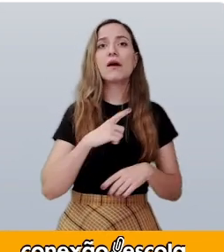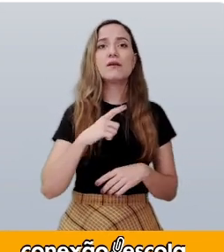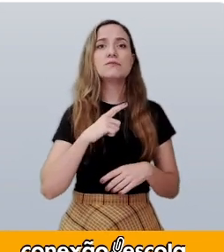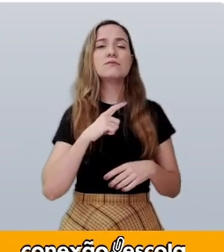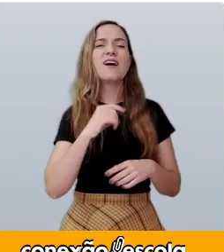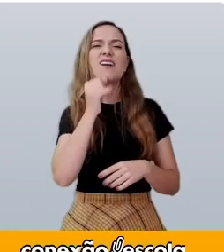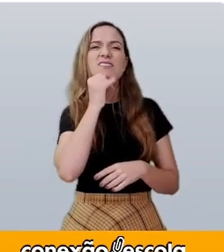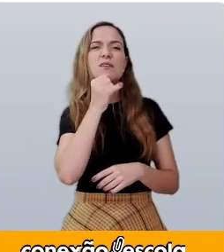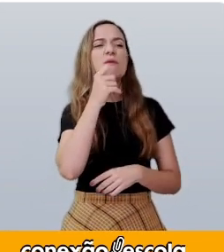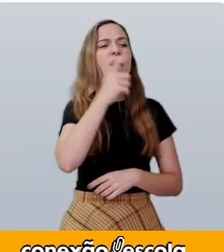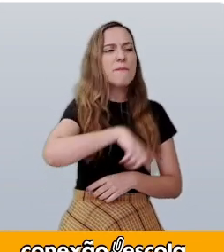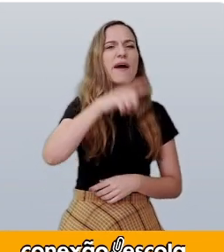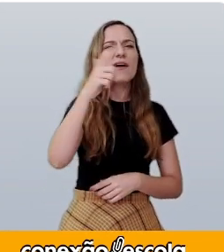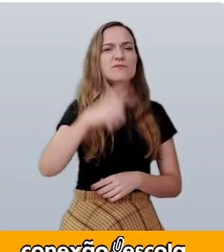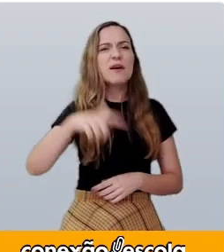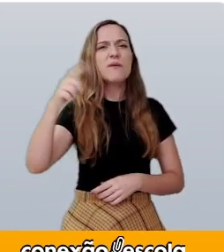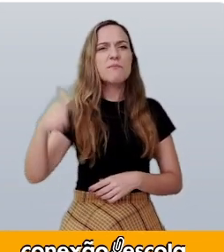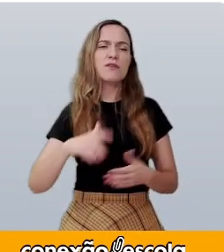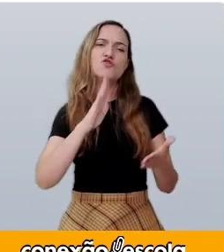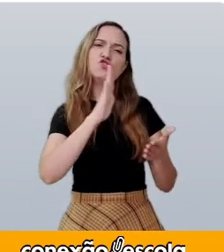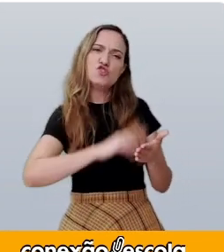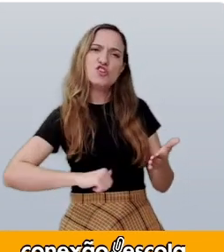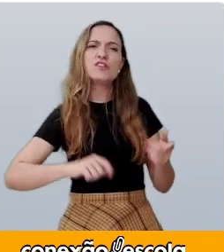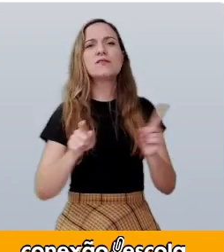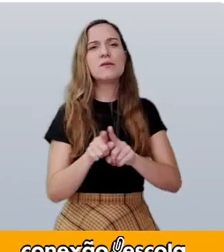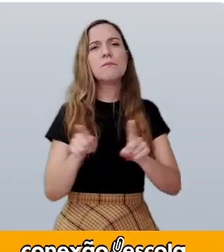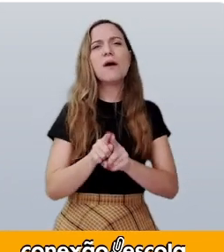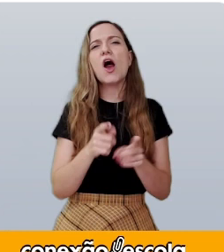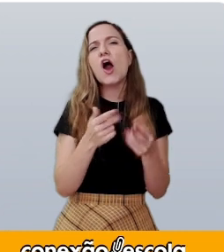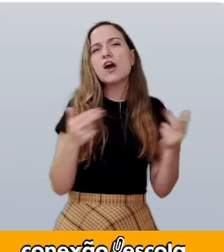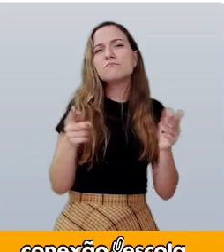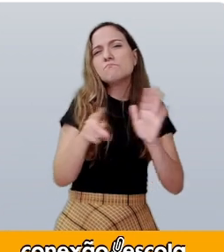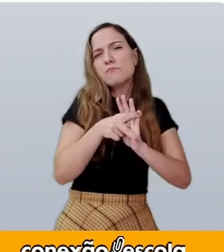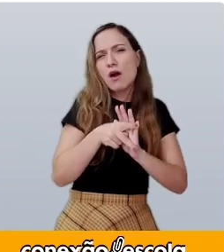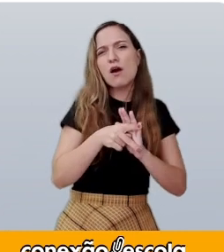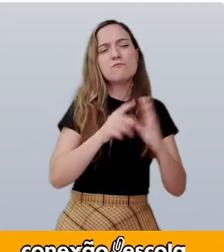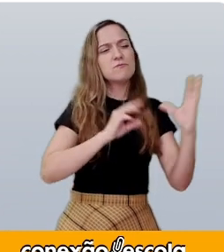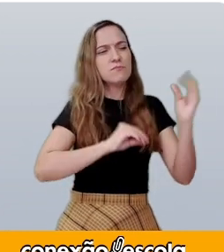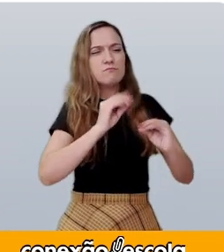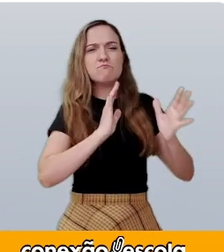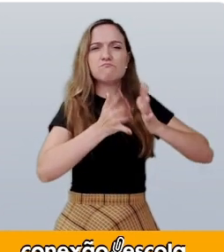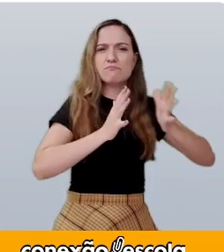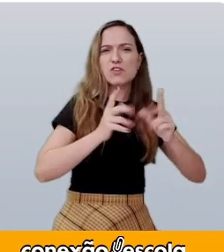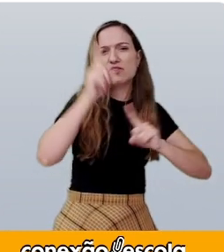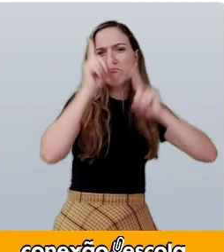hesitações, repetições e marcas da oralidade.